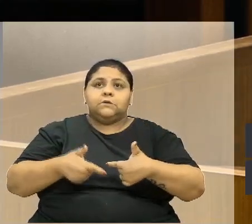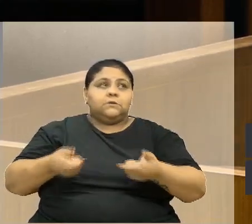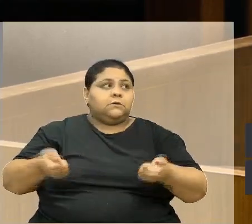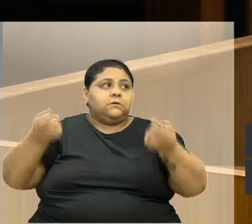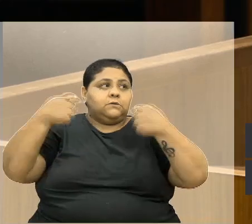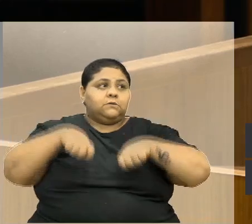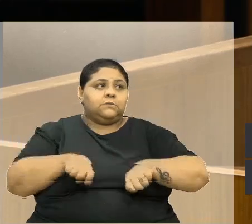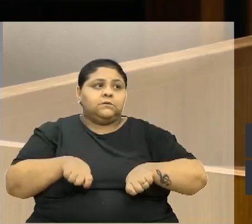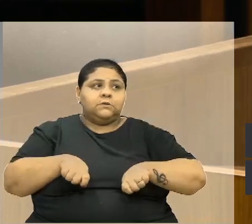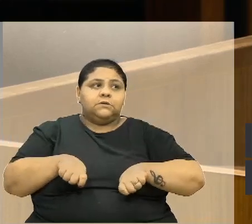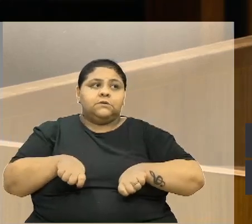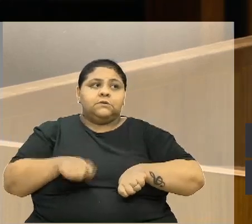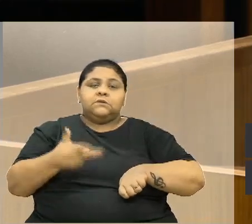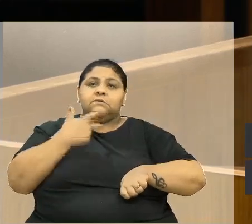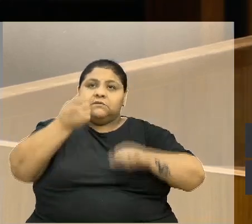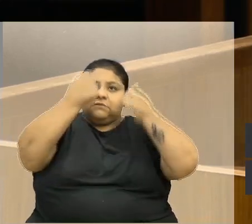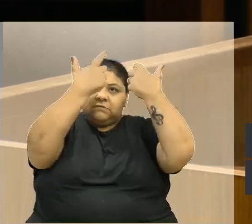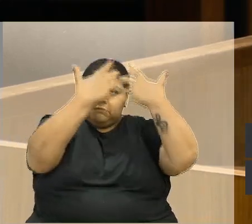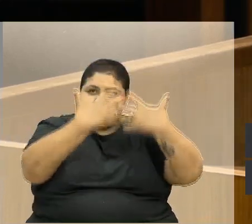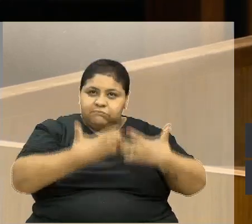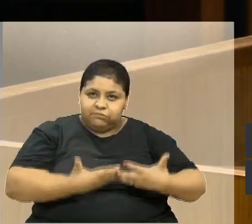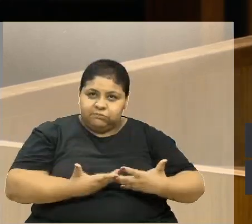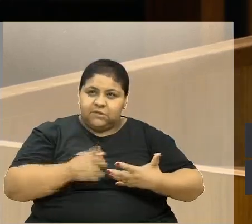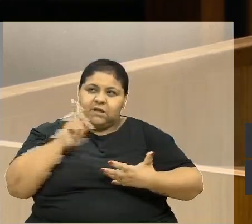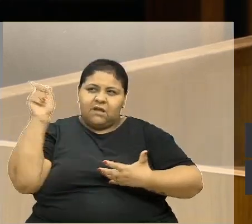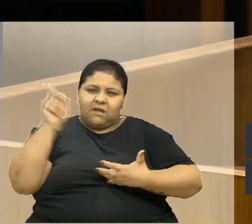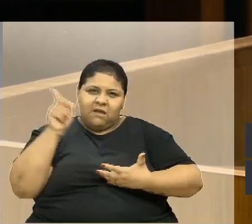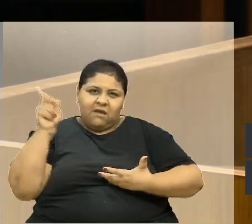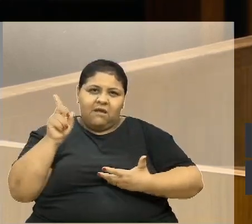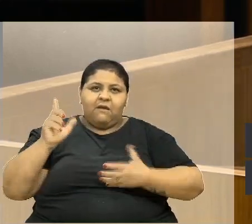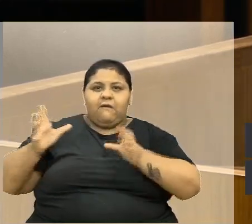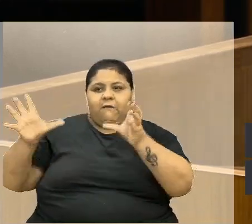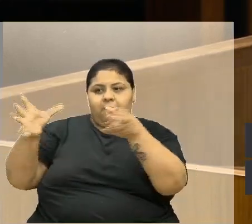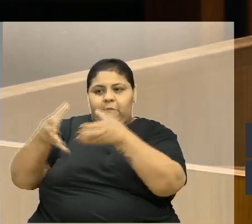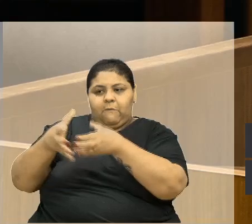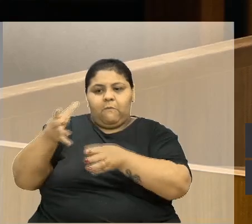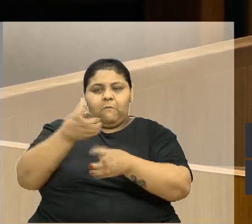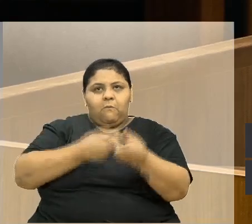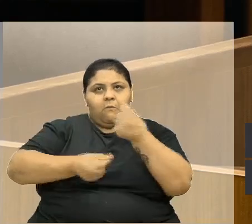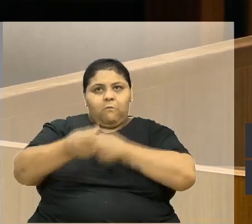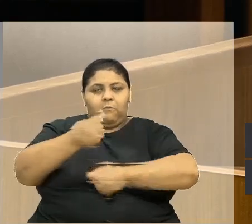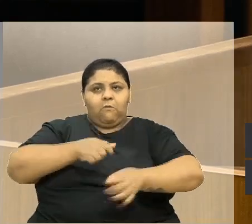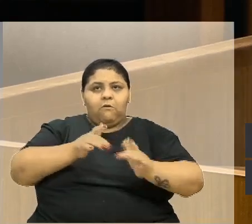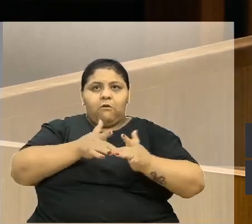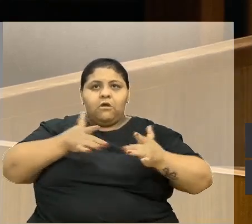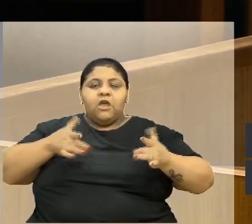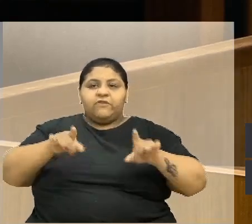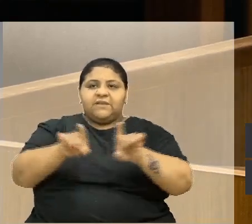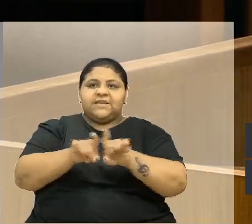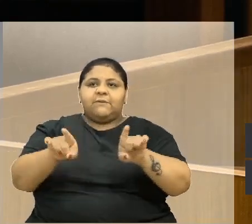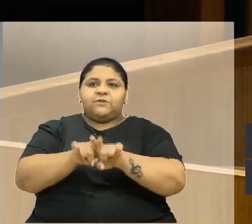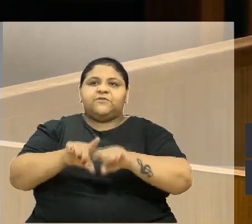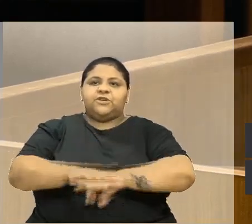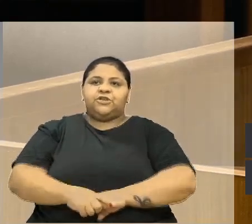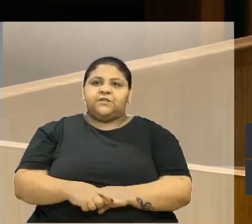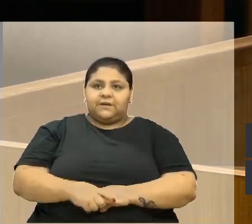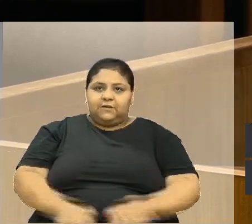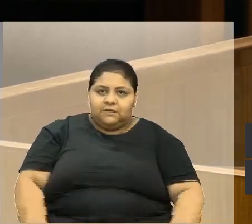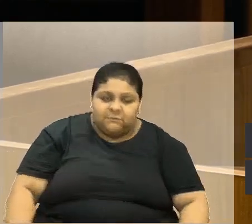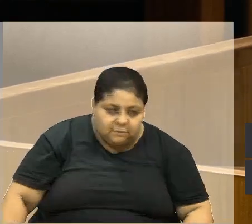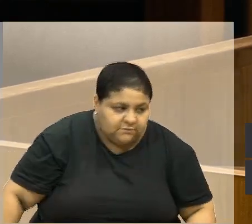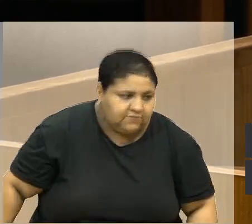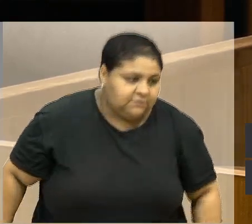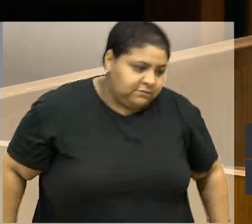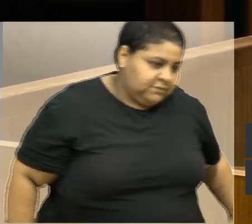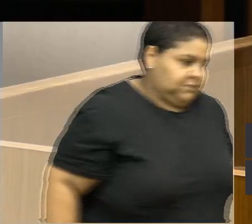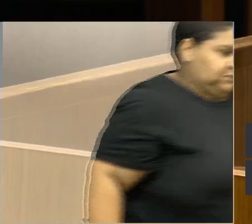precisar trazer o relato da Conferência da Economia Solidária, que infelizmente hoje nós não